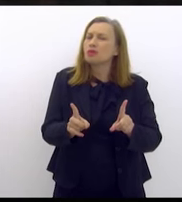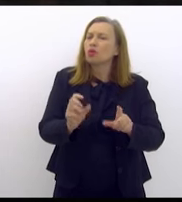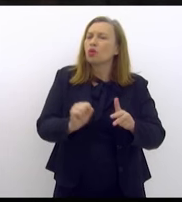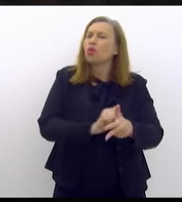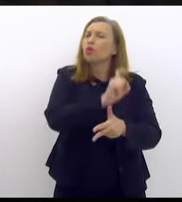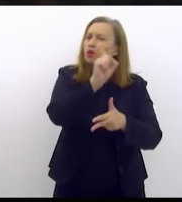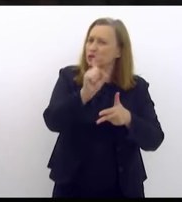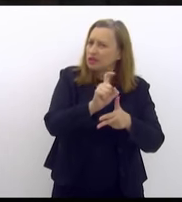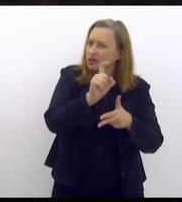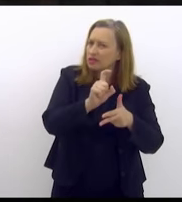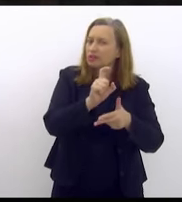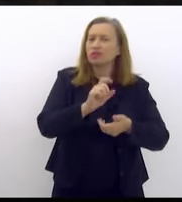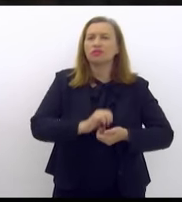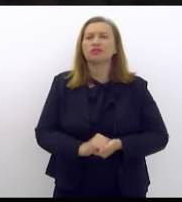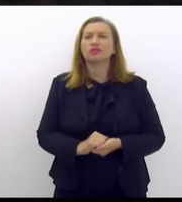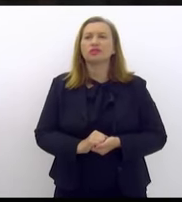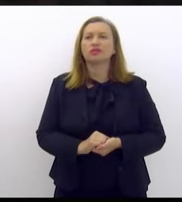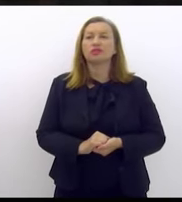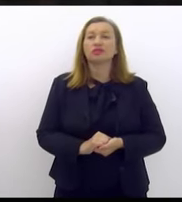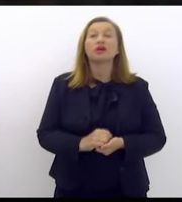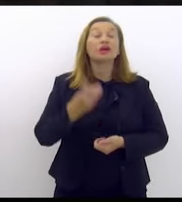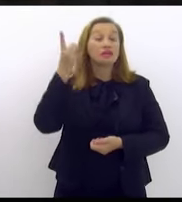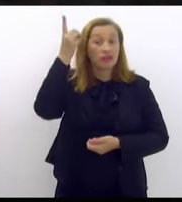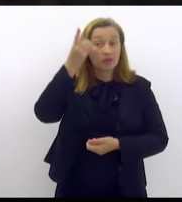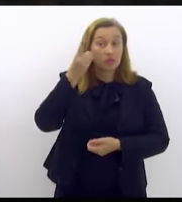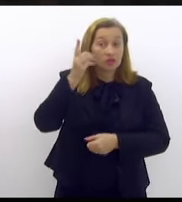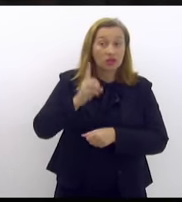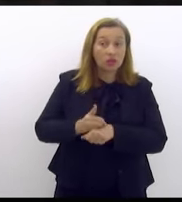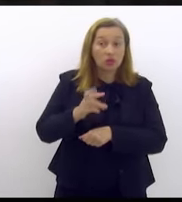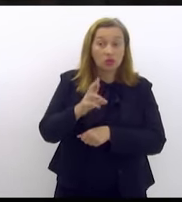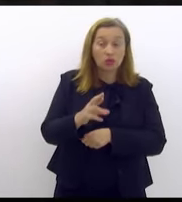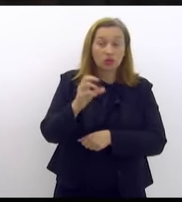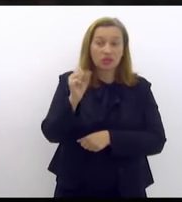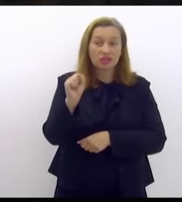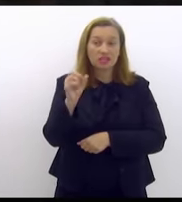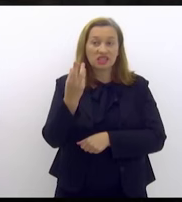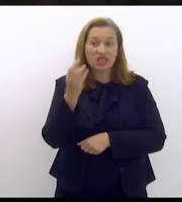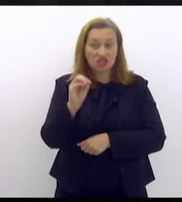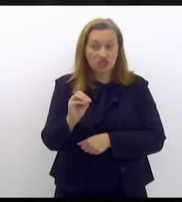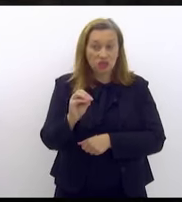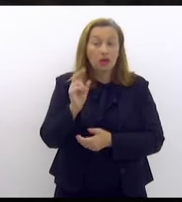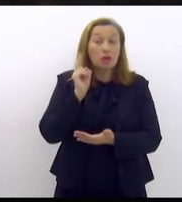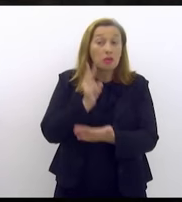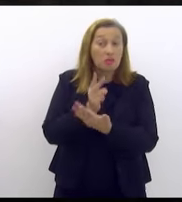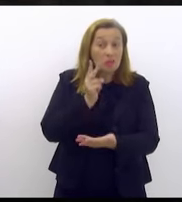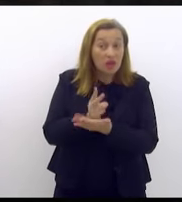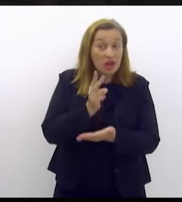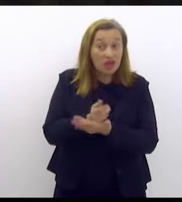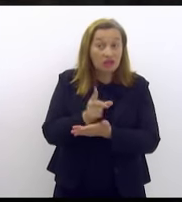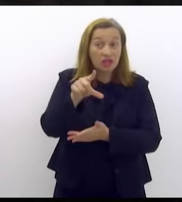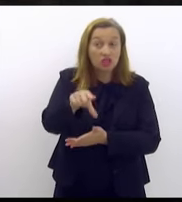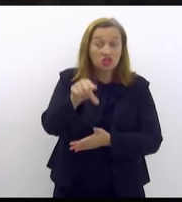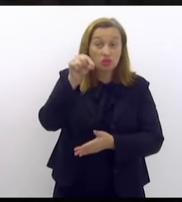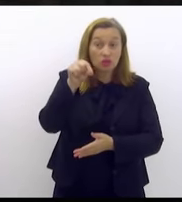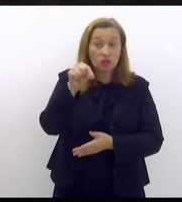Poder Executivo, deputado doutor Serginho, mesmo depois da decisão do TJ,